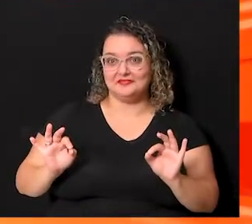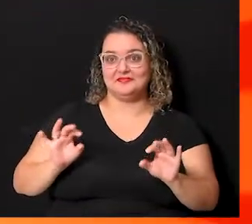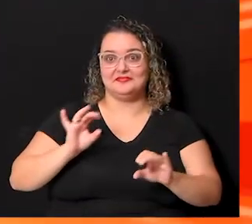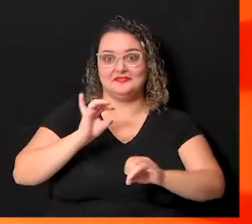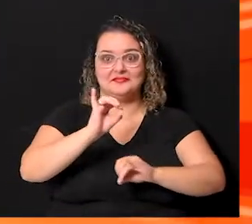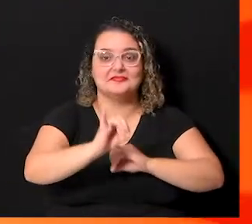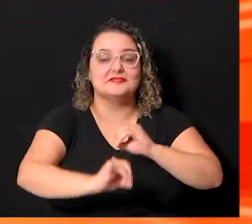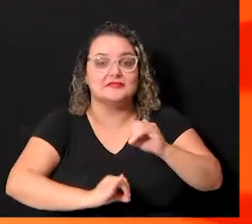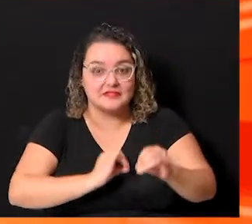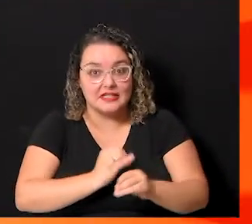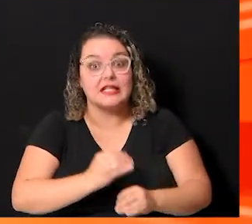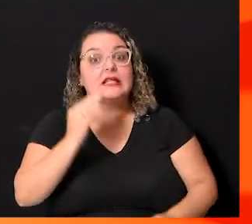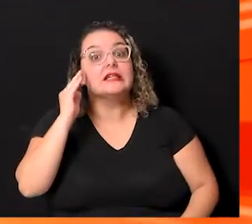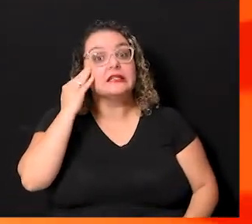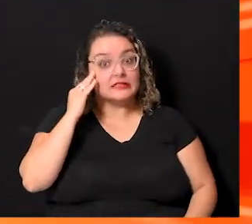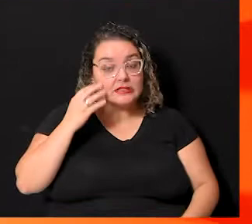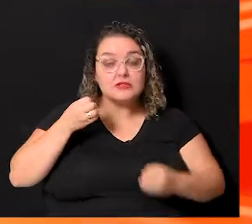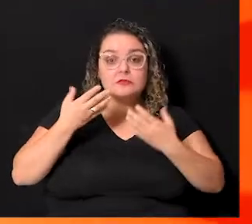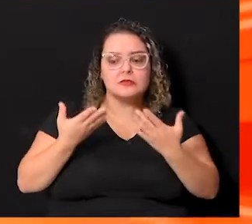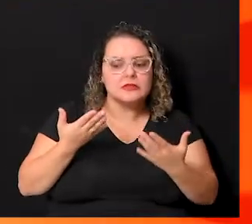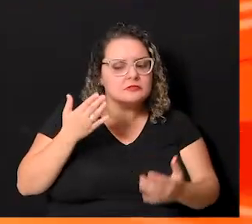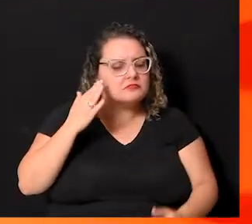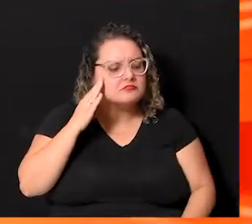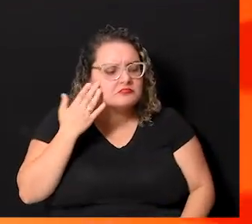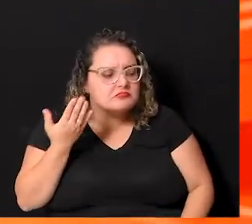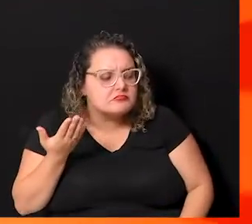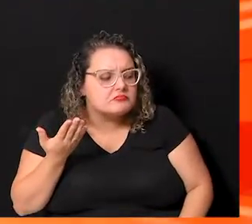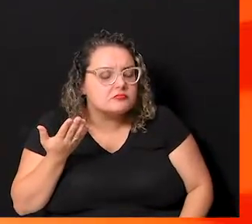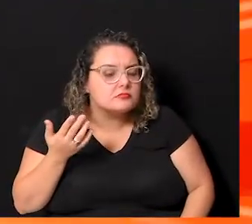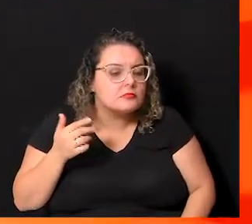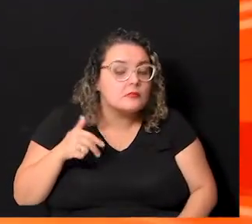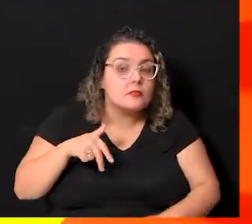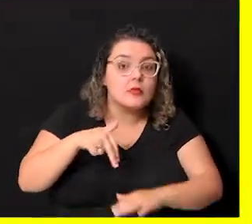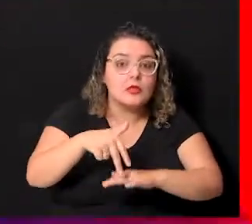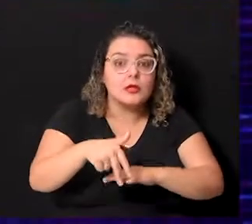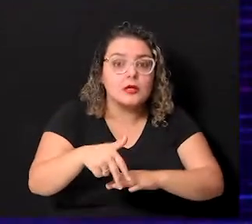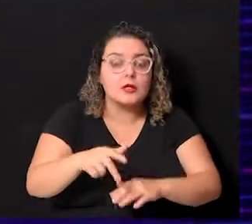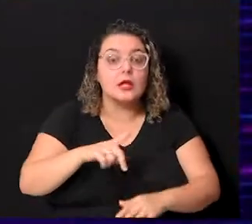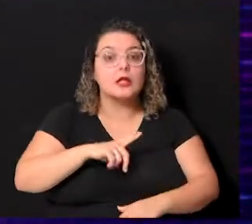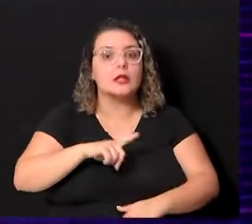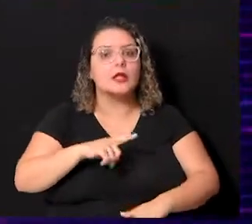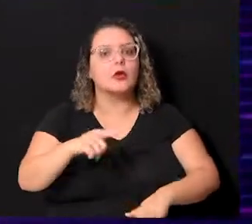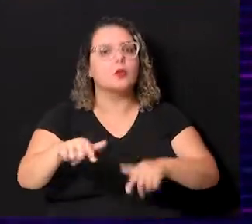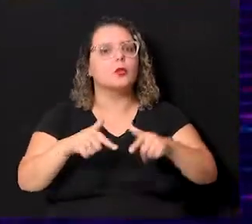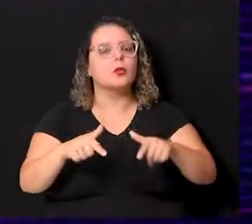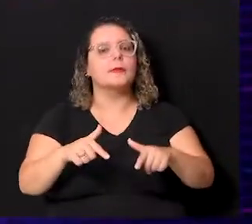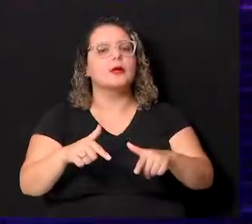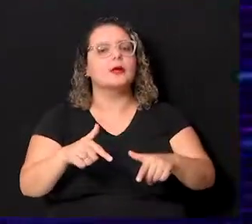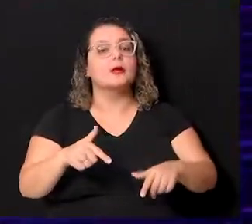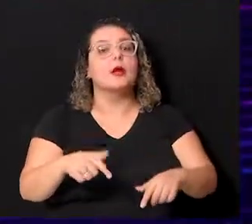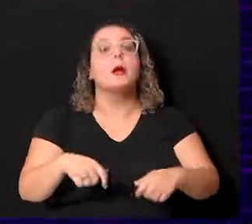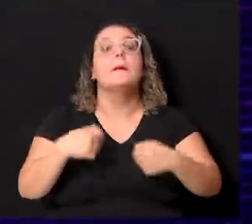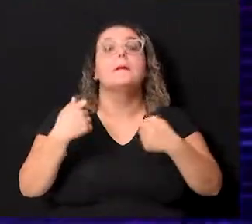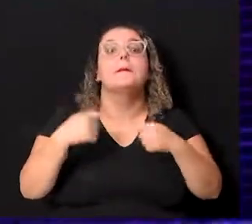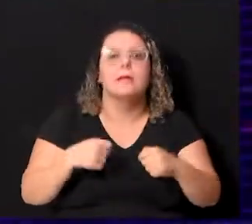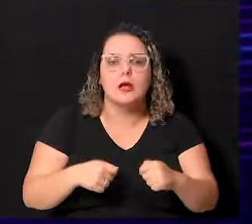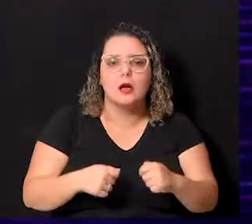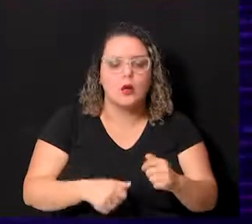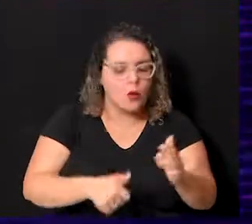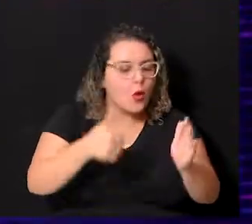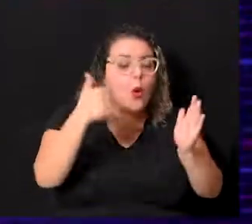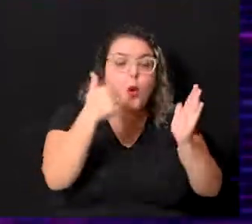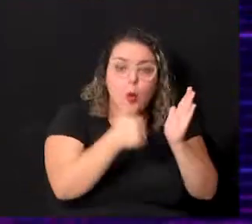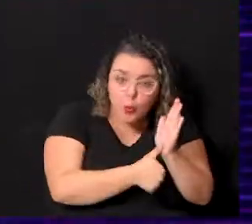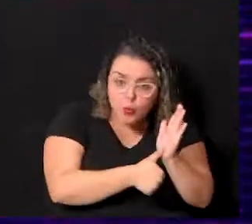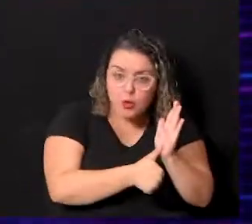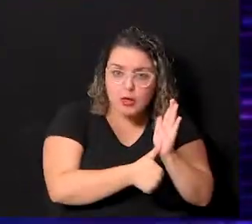tal. Ele não entende muito bem o que está acontecendo, entra e ele sai com um emprego que é o seguinte: ele tem que ir apertar um